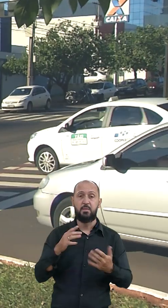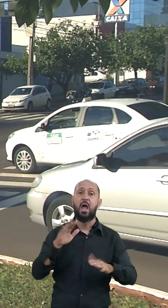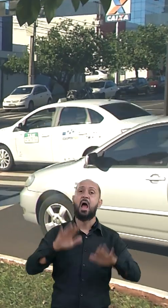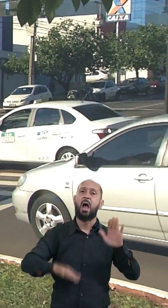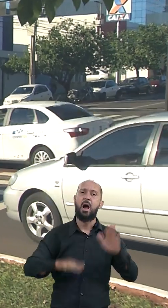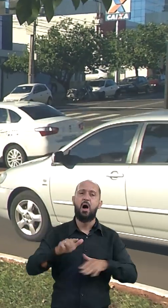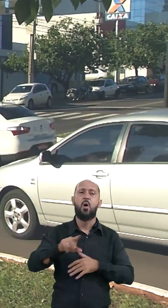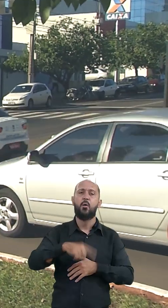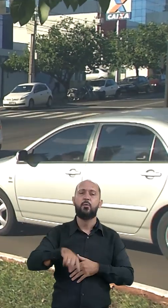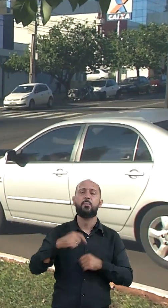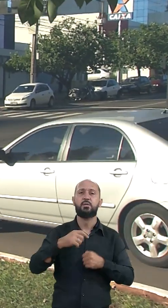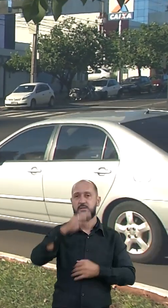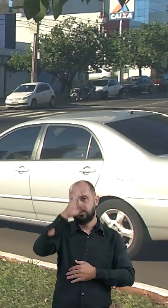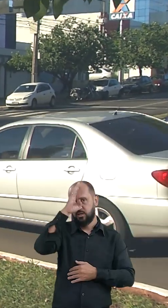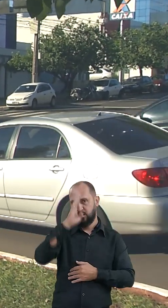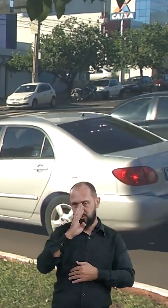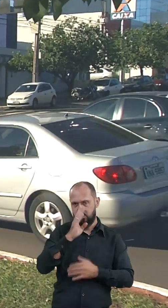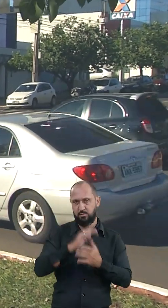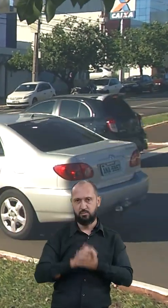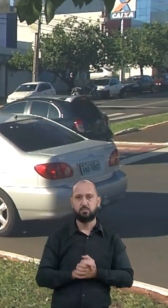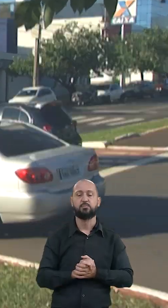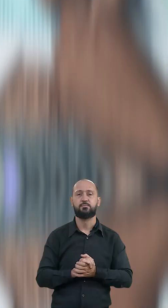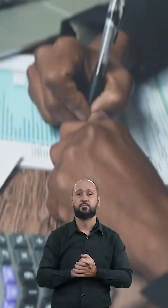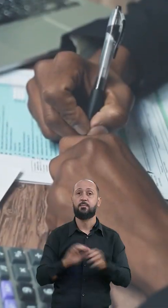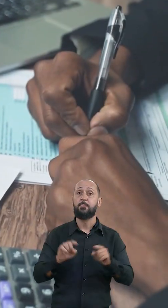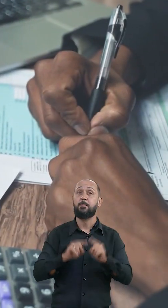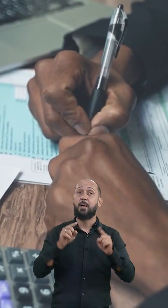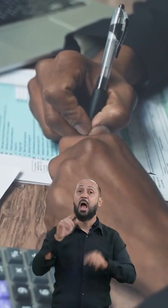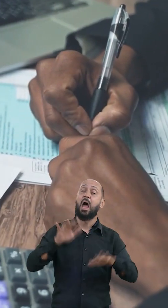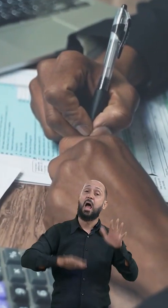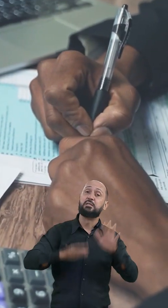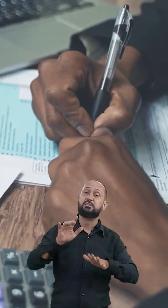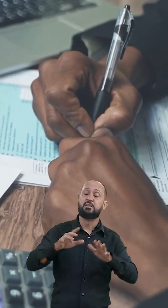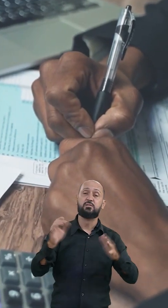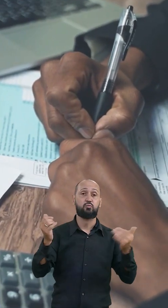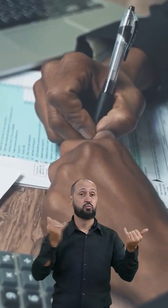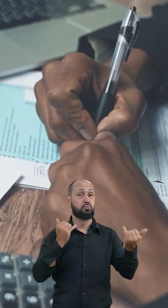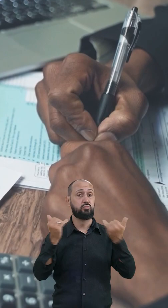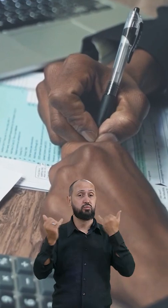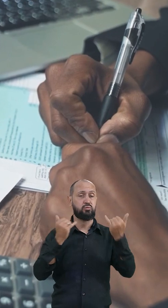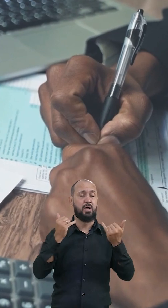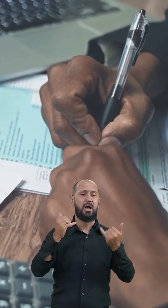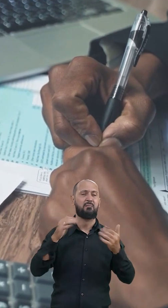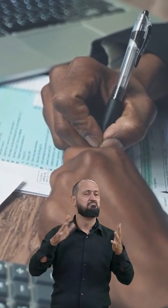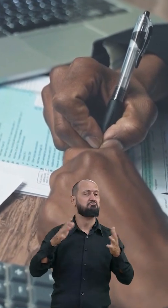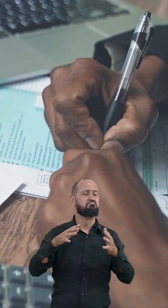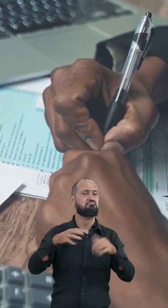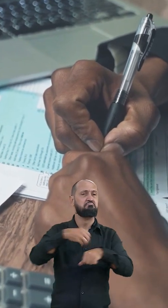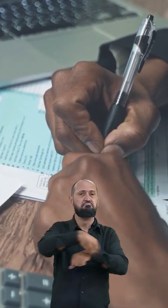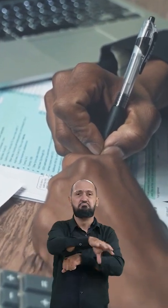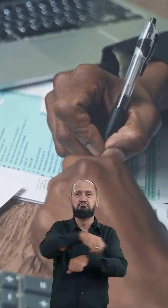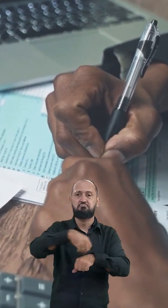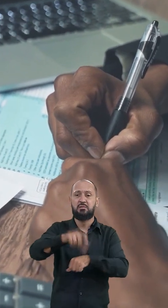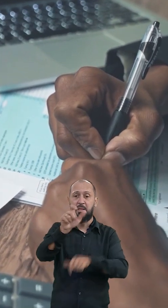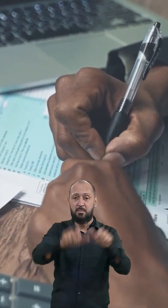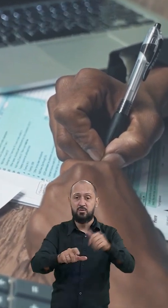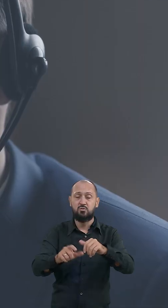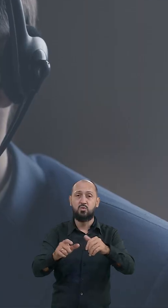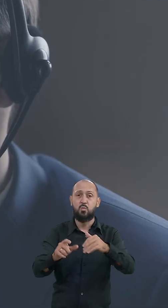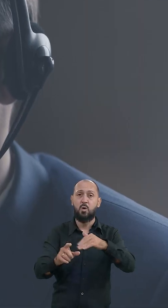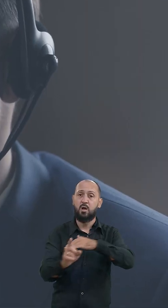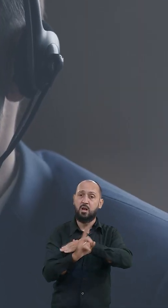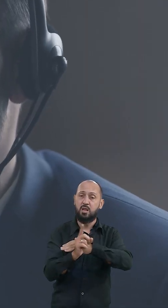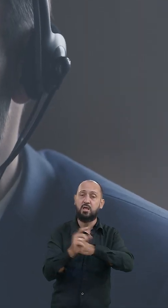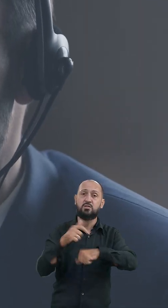sendo que alguns deles devem ser gratuitos. Mas, muitas vezes, essa informação acaba não sendo divulgada aos clientes na hora de abrir